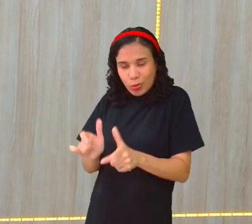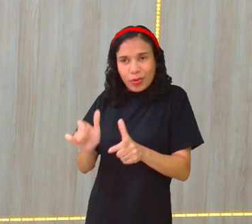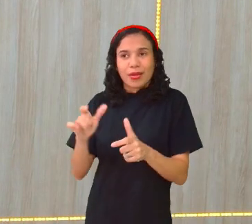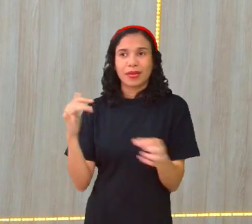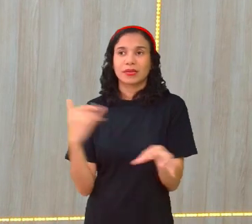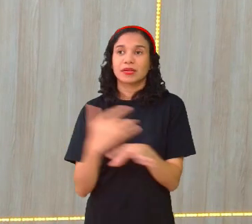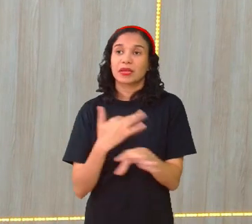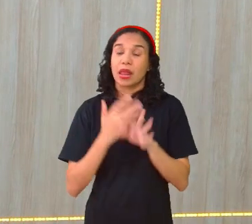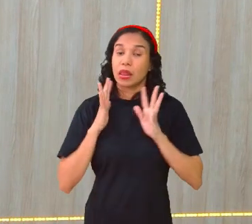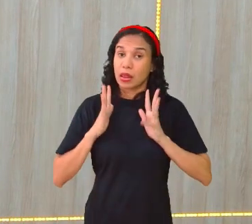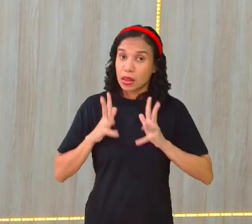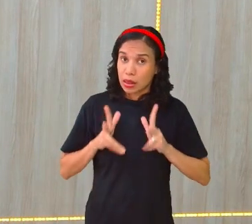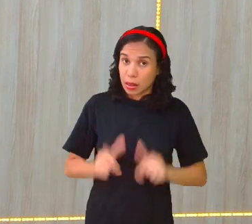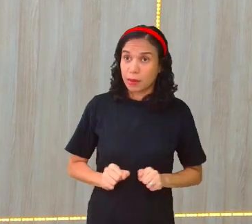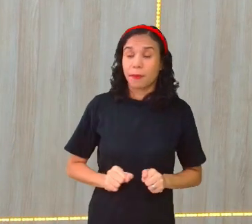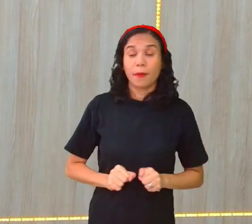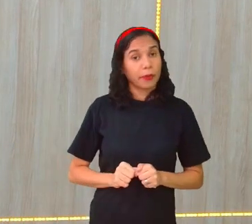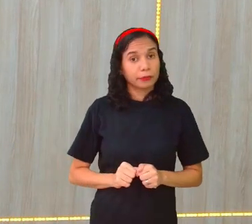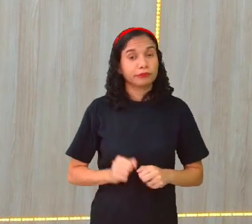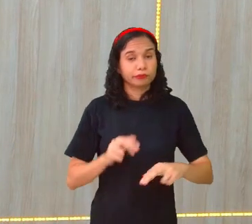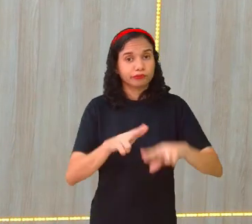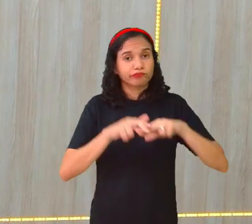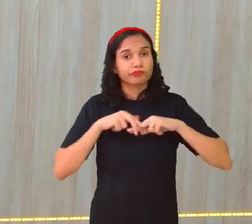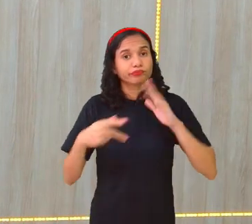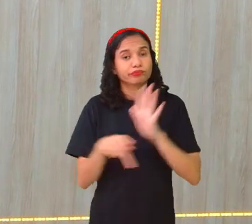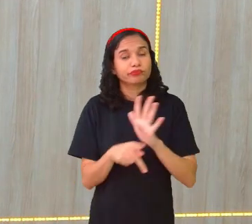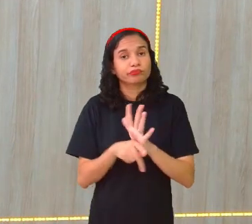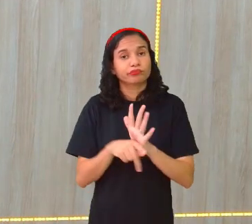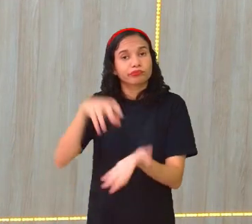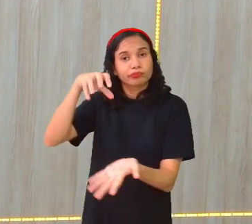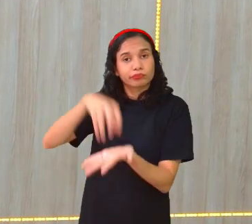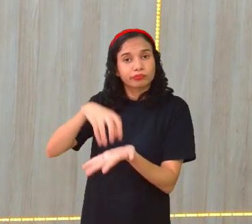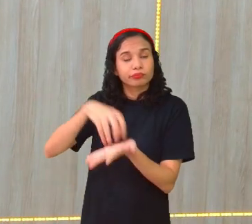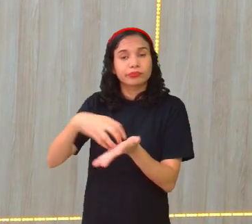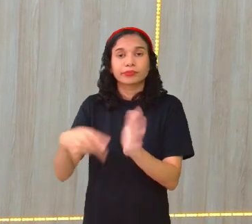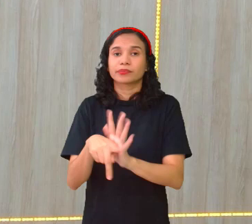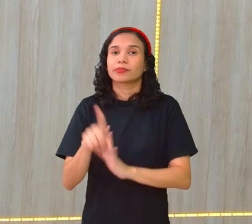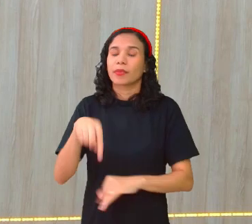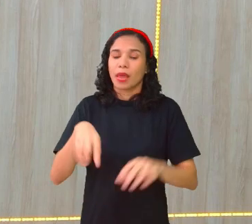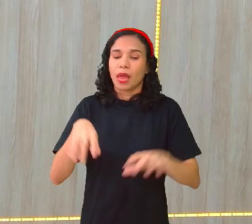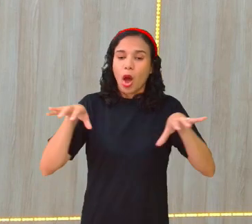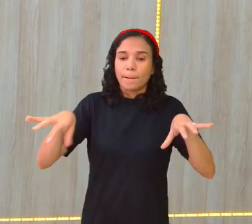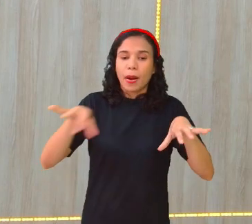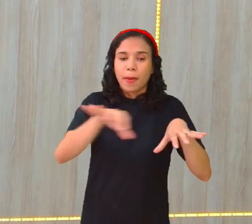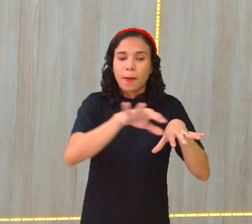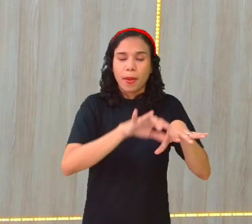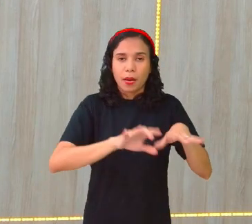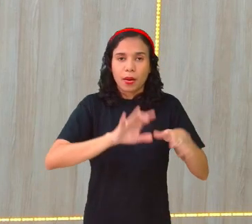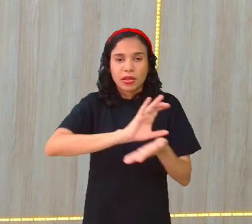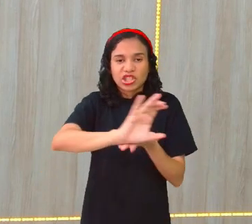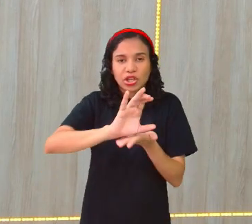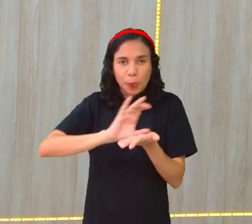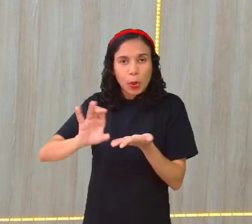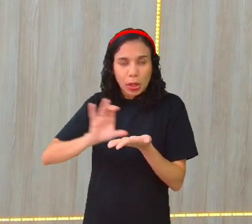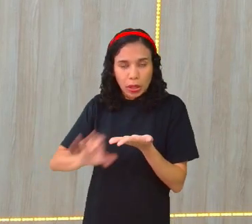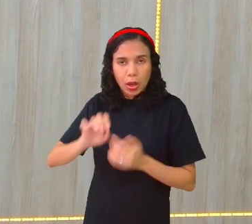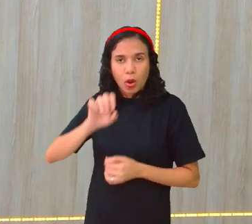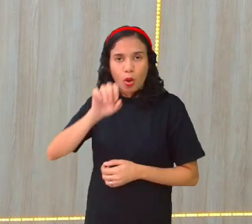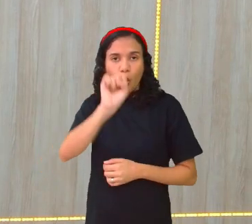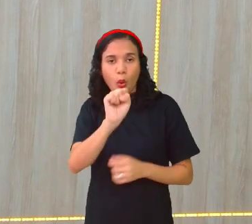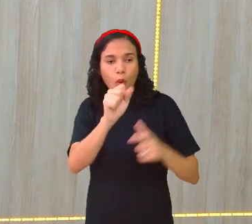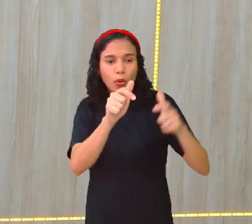um centro urbano limpo. E essas ecoestações, pessoal, são distribuídas em 8 pontos, são pontos